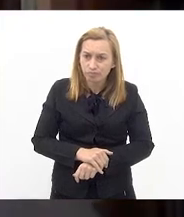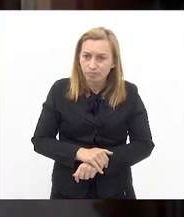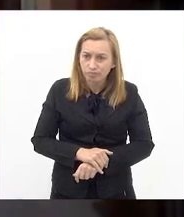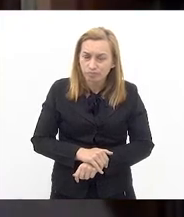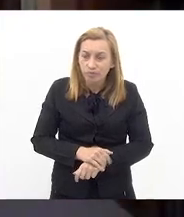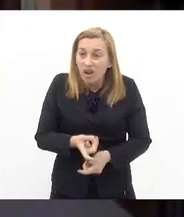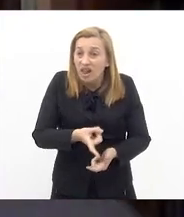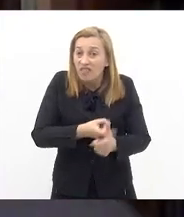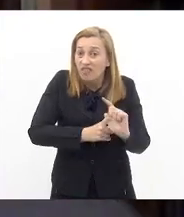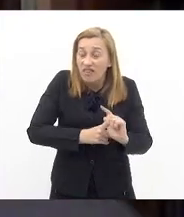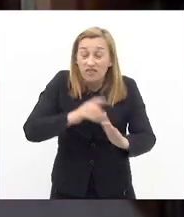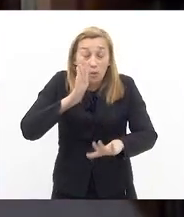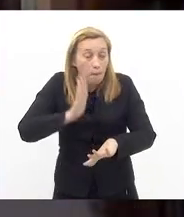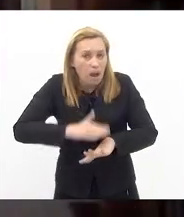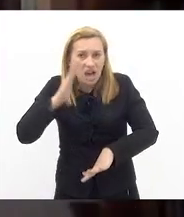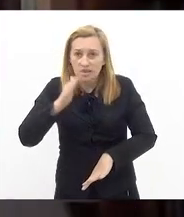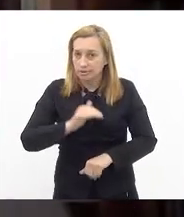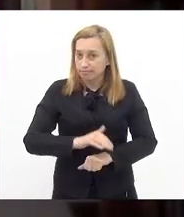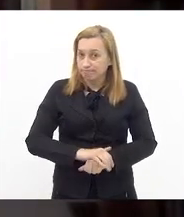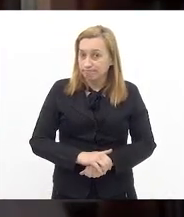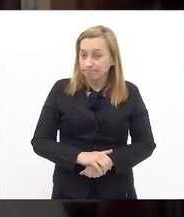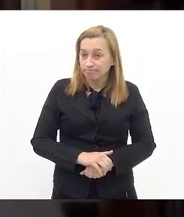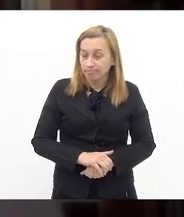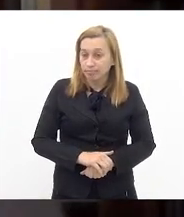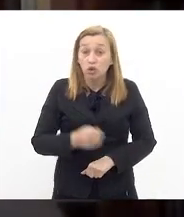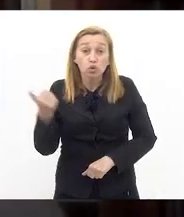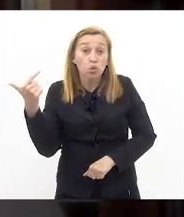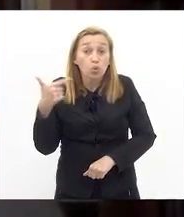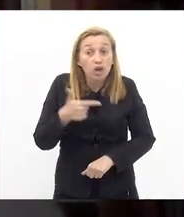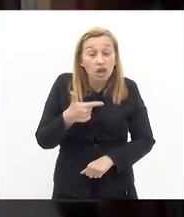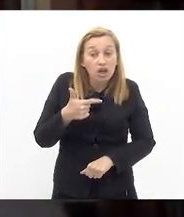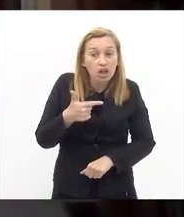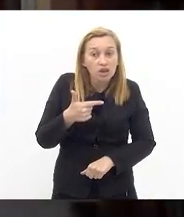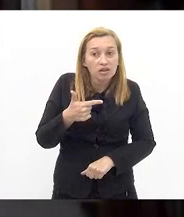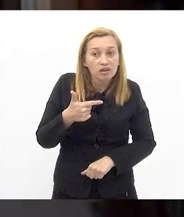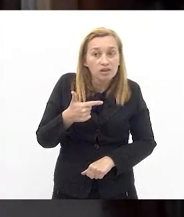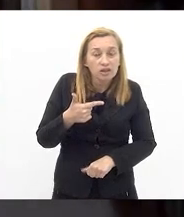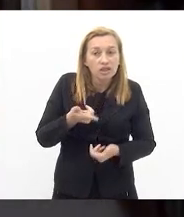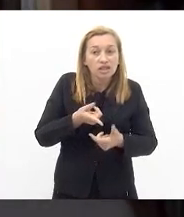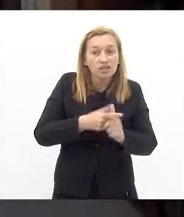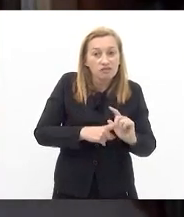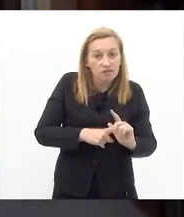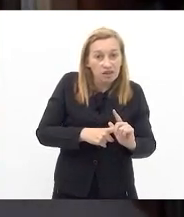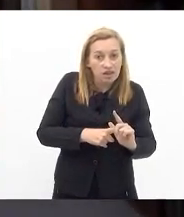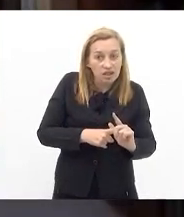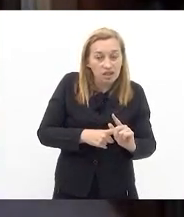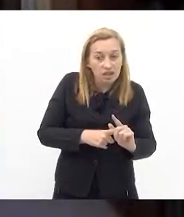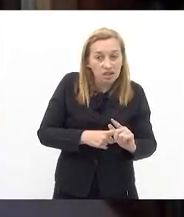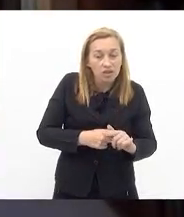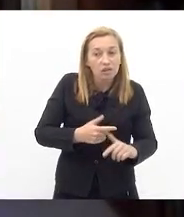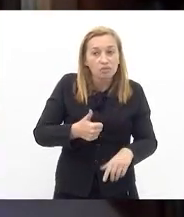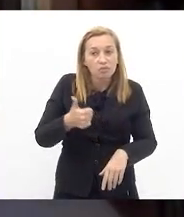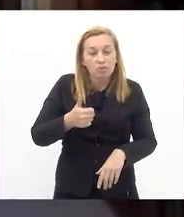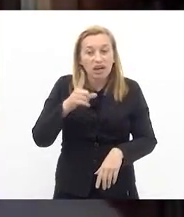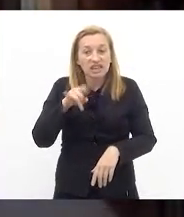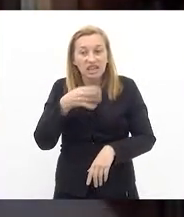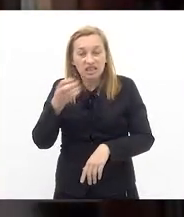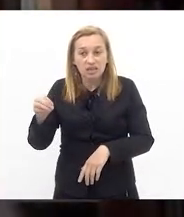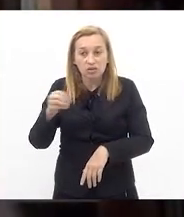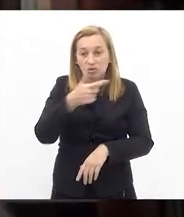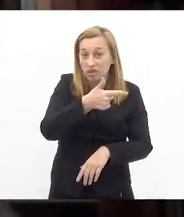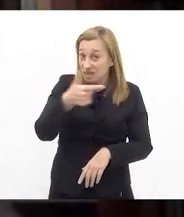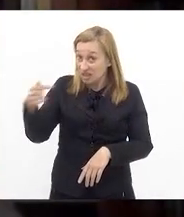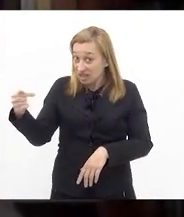devendo muito mais do que devia quando assinou o primeiro termo de adesão em